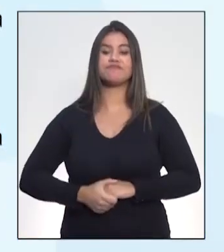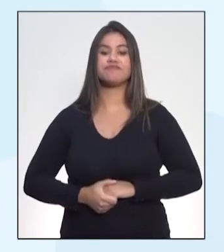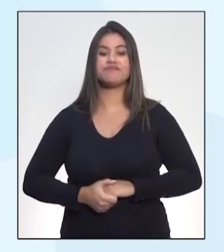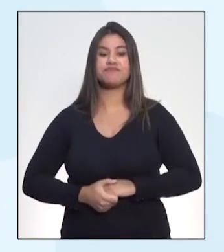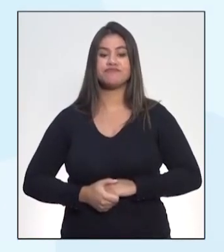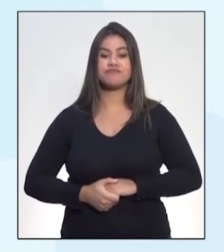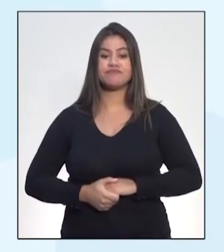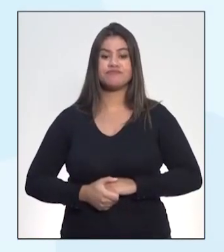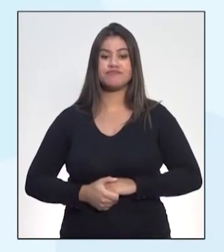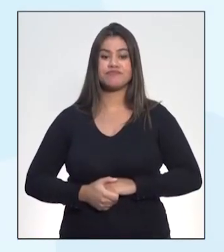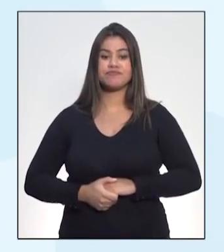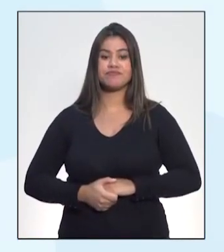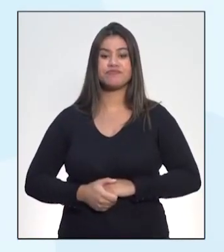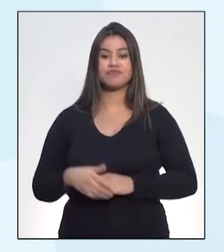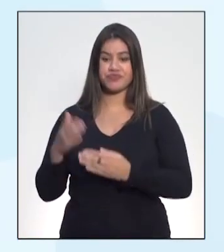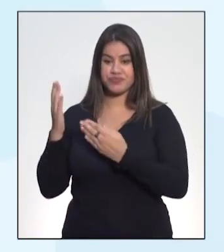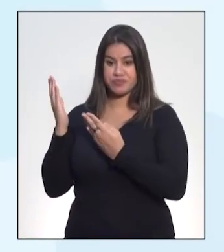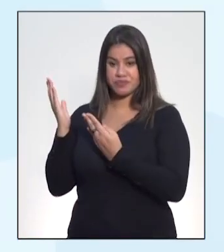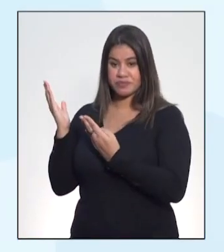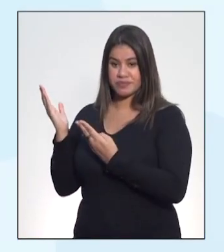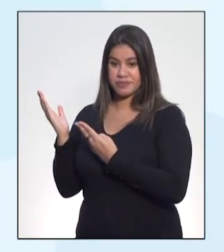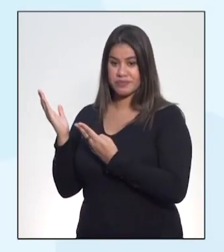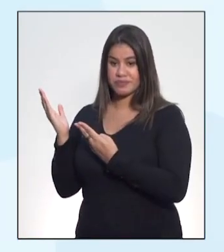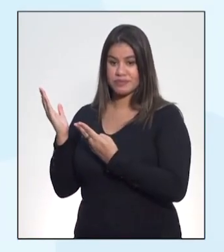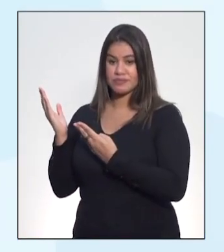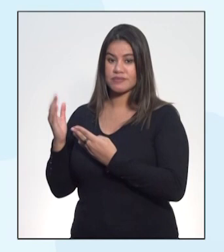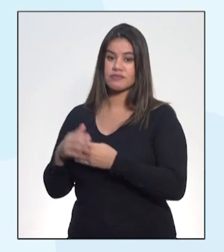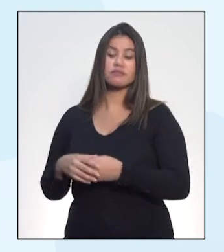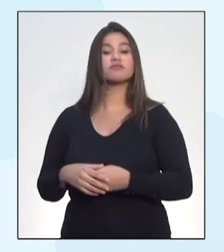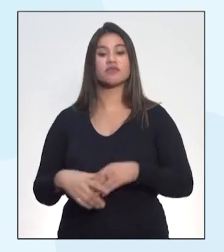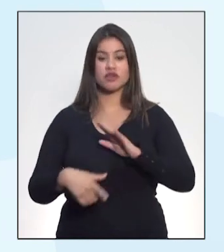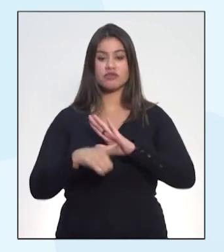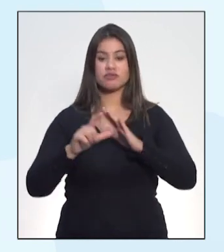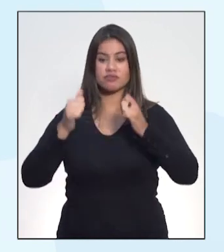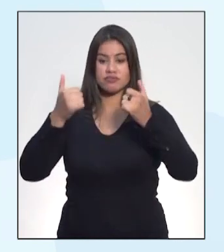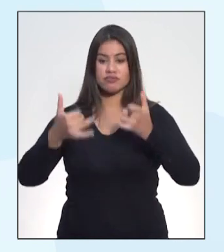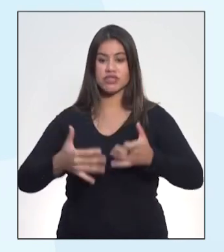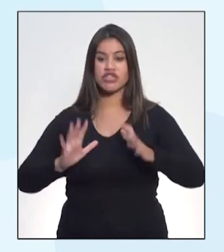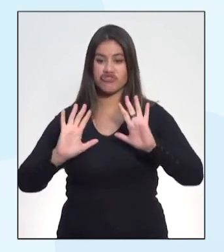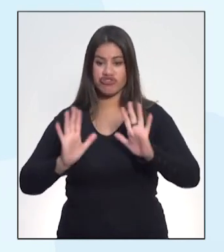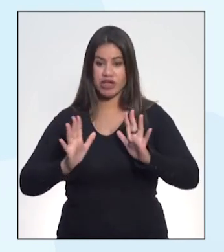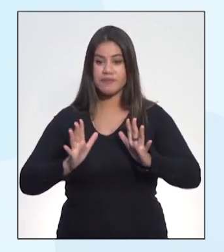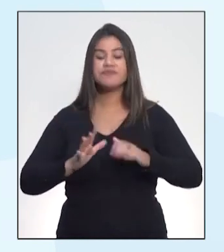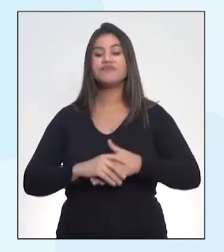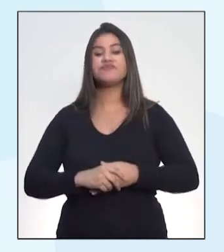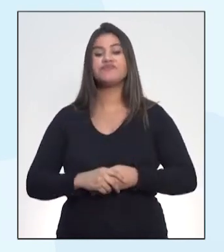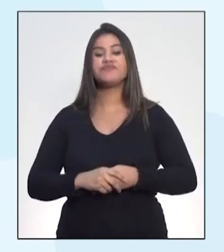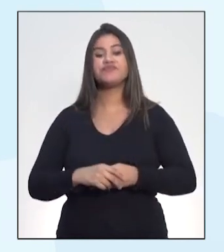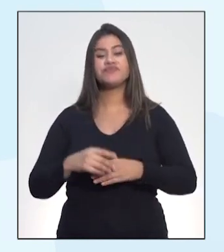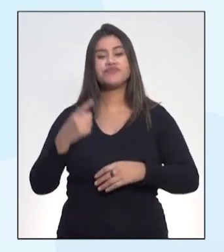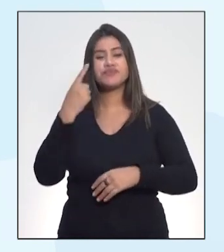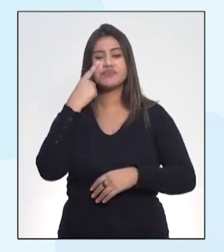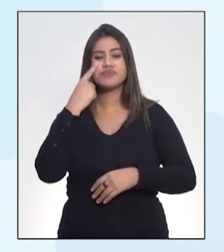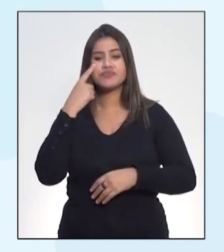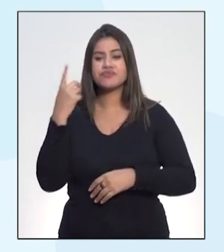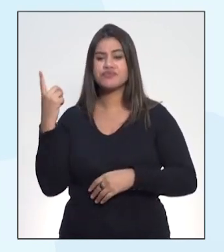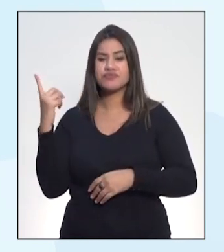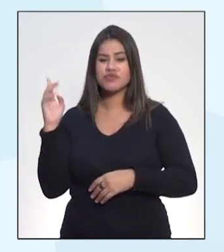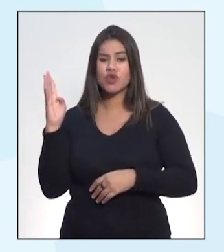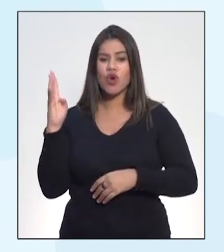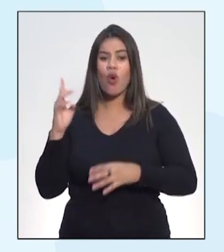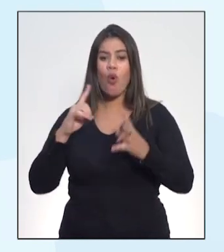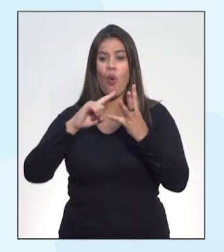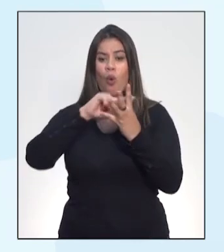Pode passar. Aí, que eu já fiz a explicação daquele. Então, vamos lá. Aqui eu quero que vocês observem que eu tenho 4